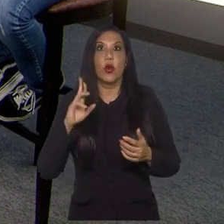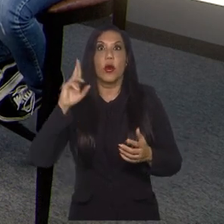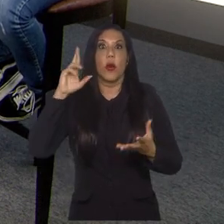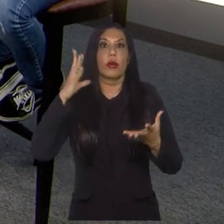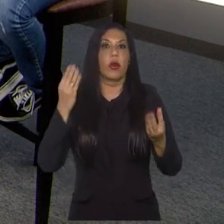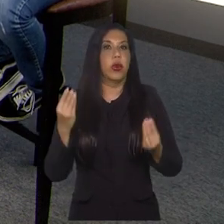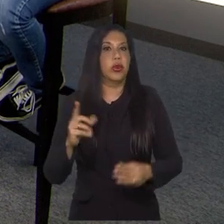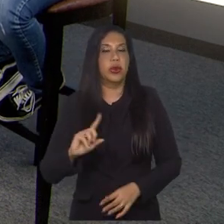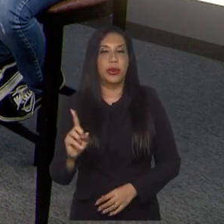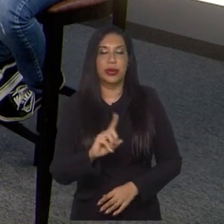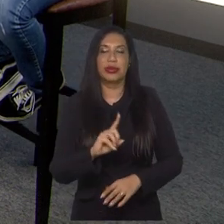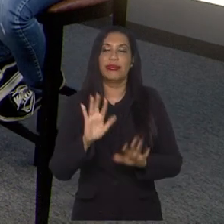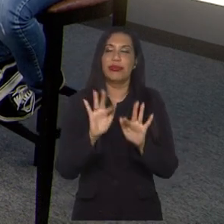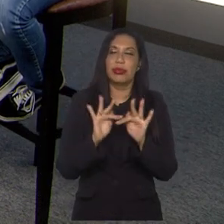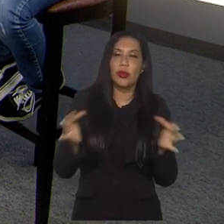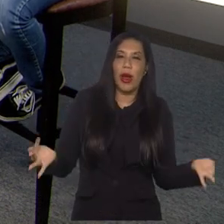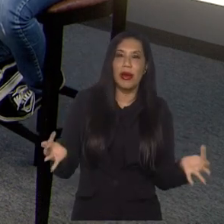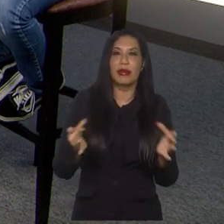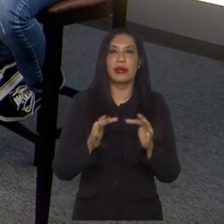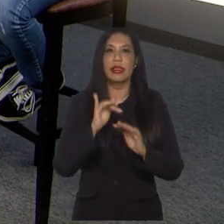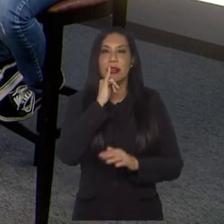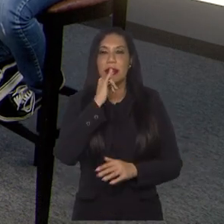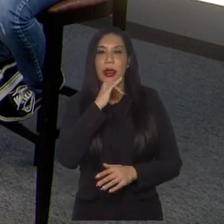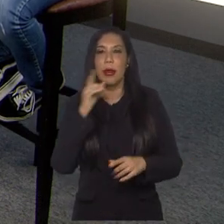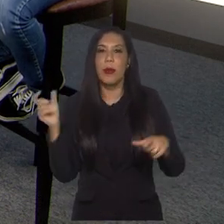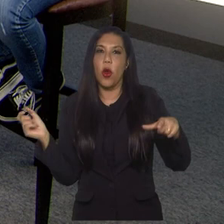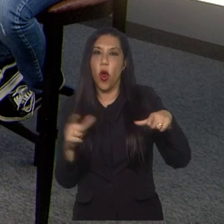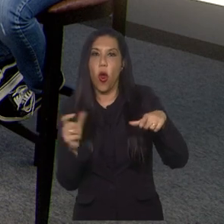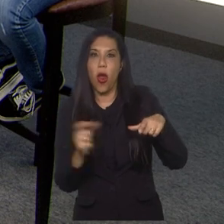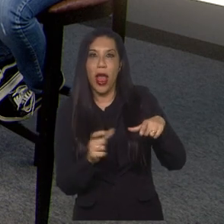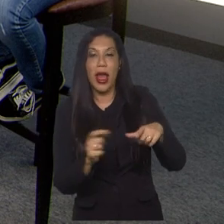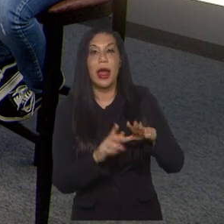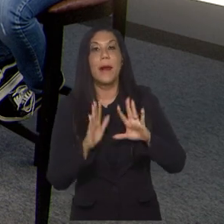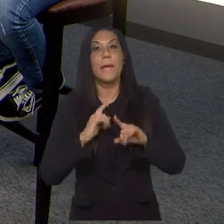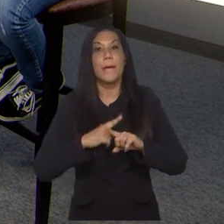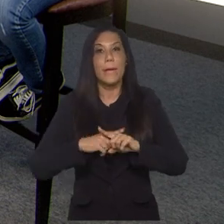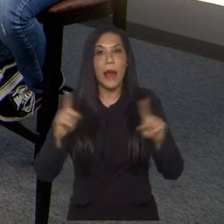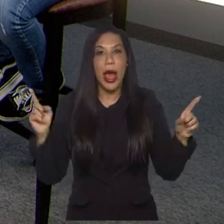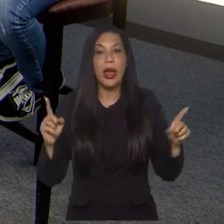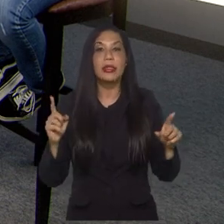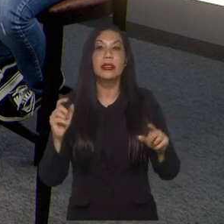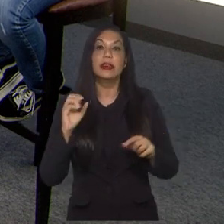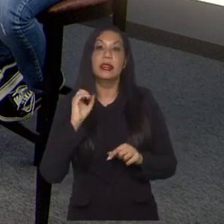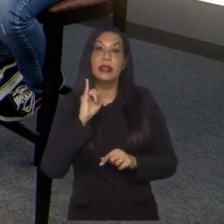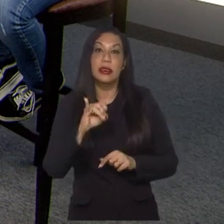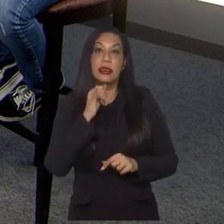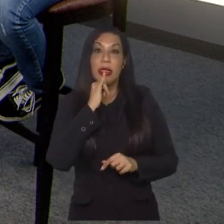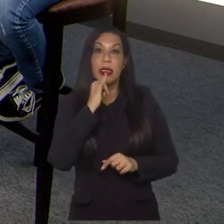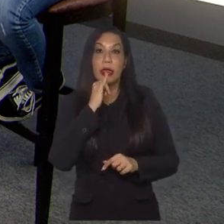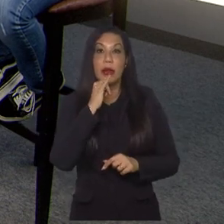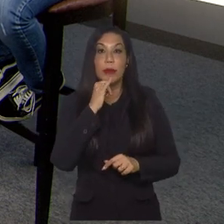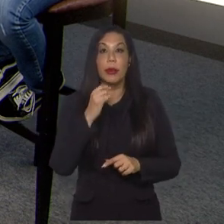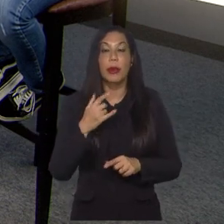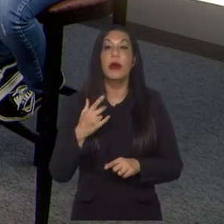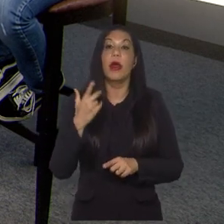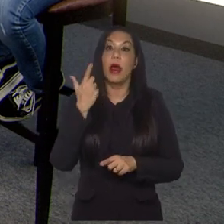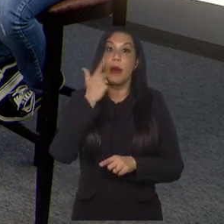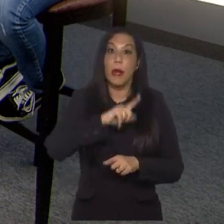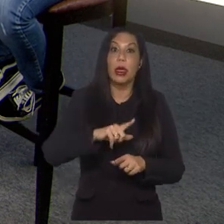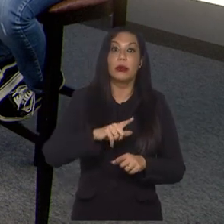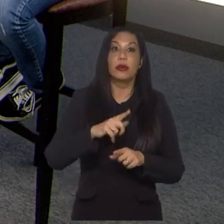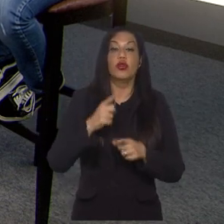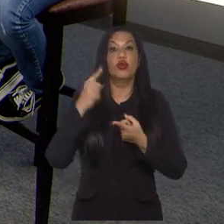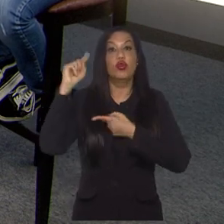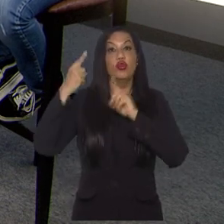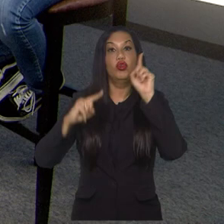responsabilidade, passa bem, né? Goleia Senegal para estar onde está, goleia Senegal e passa do Chile. Exato. Que ninguém